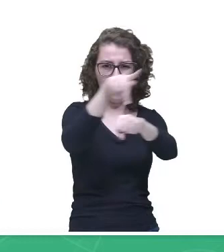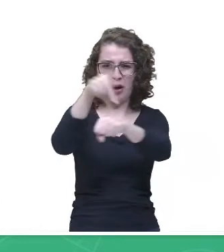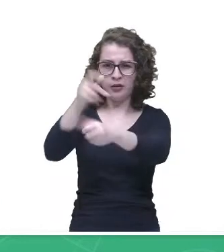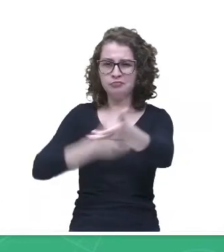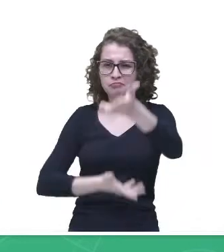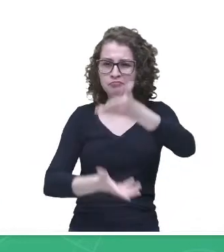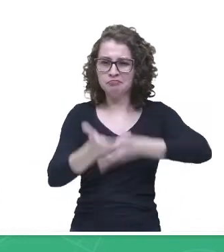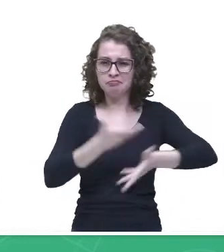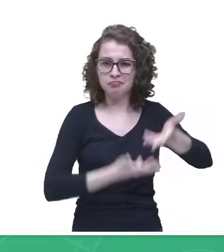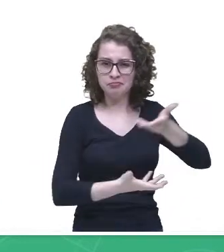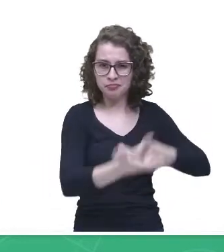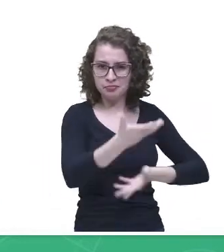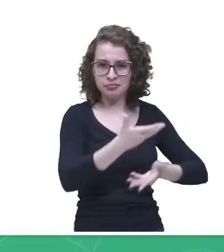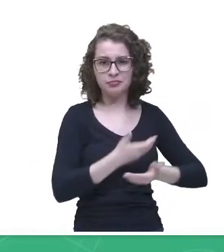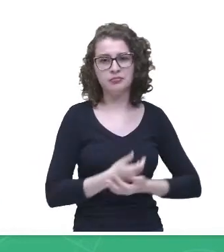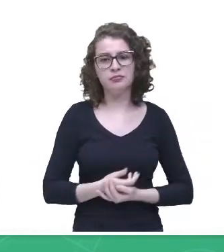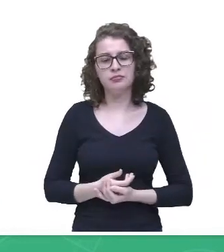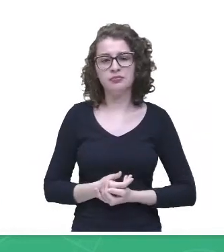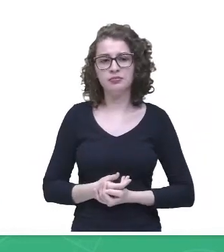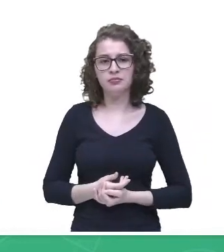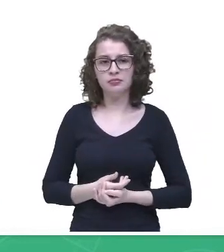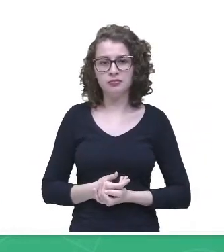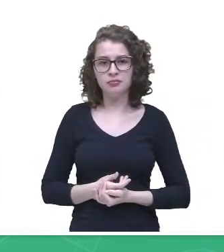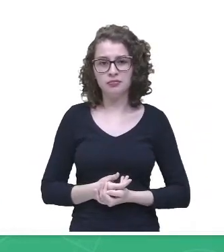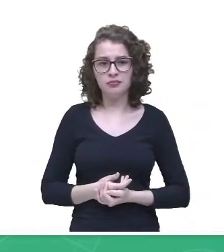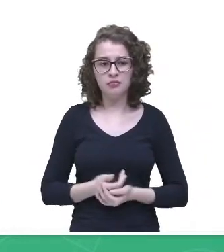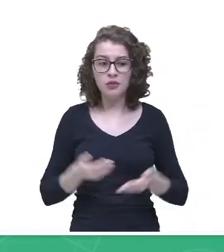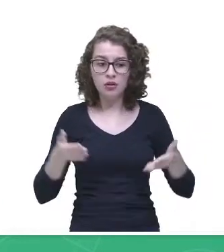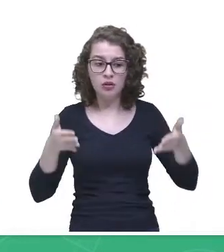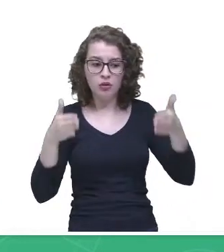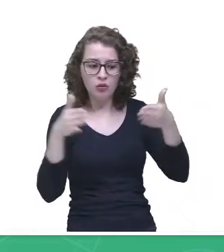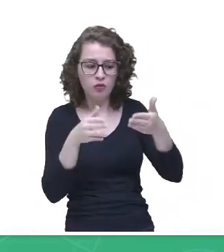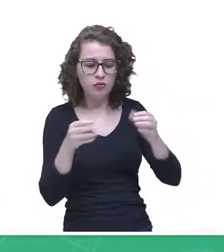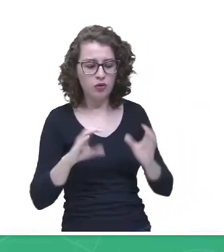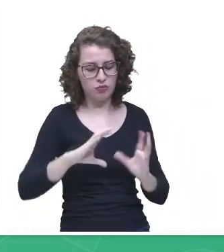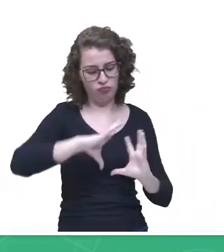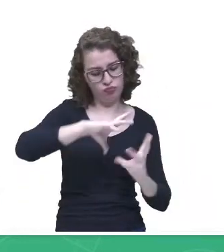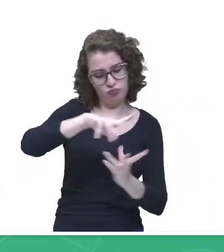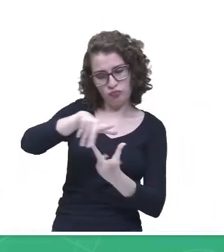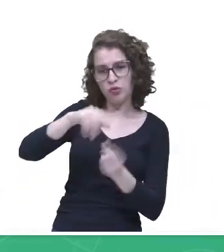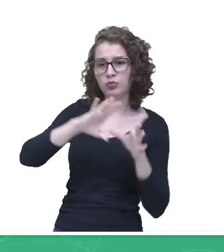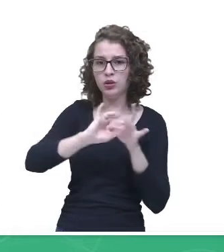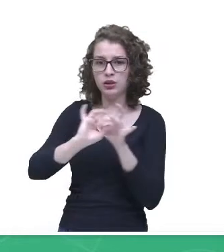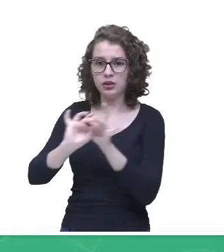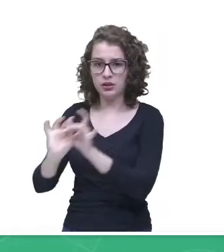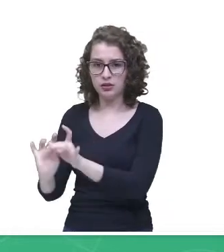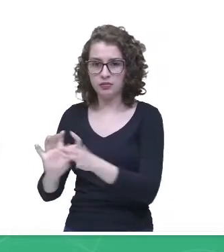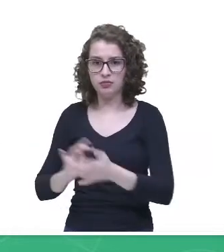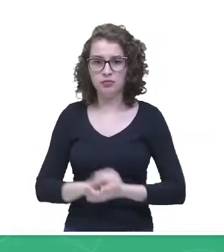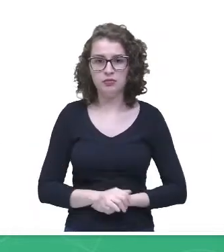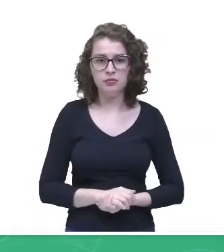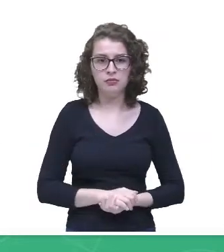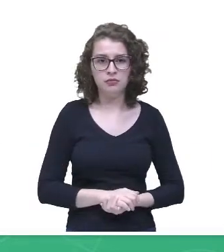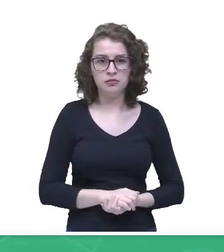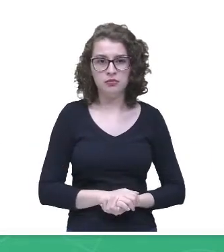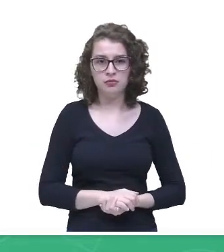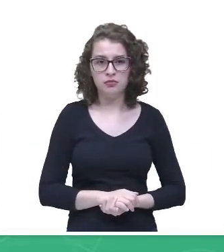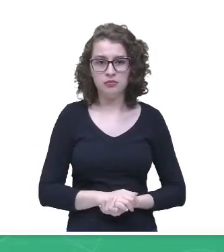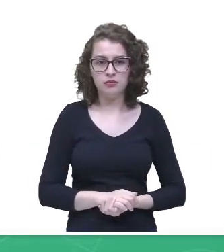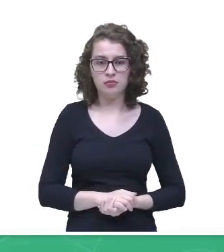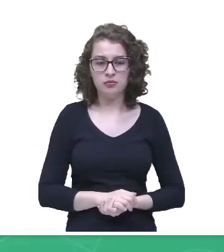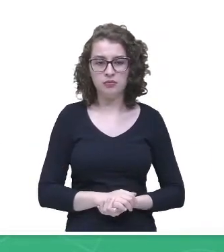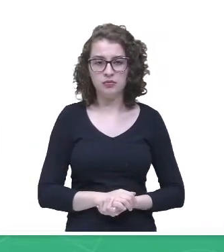Tudo isso trazendo em torno dela o processo de globalização, que eu falei para vocês ainda agora, que é assim, justamente